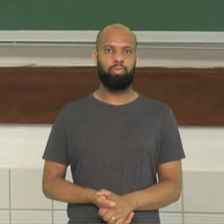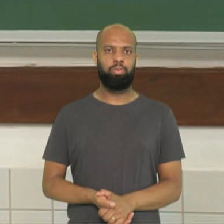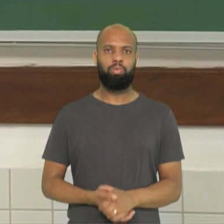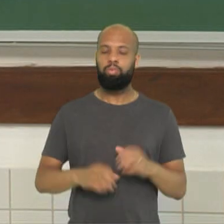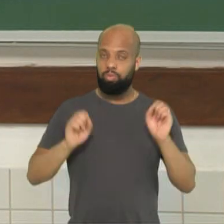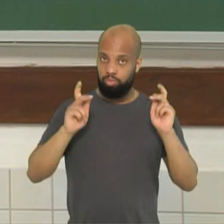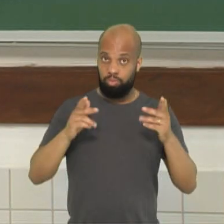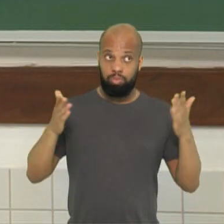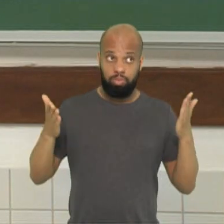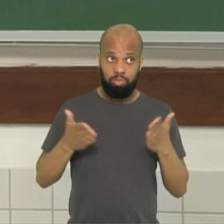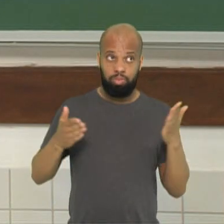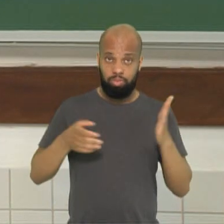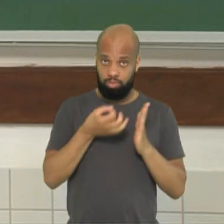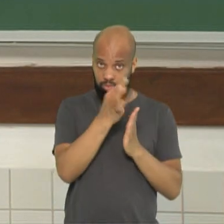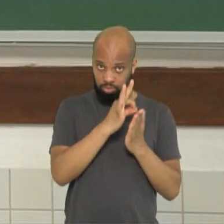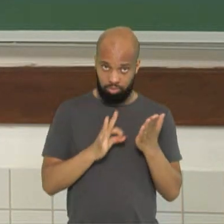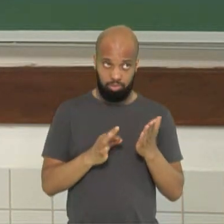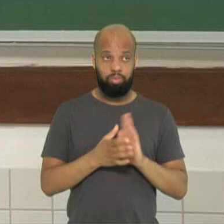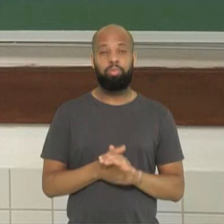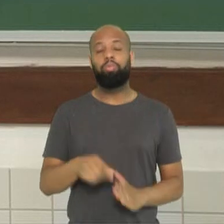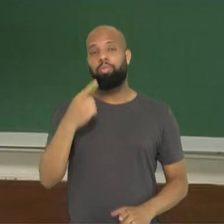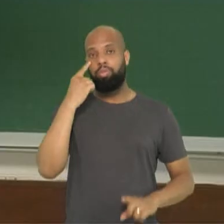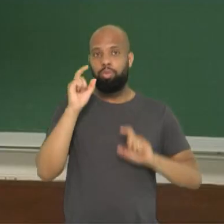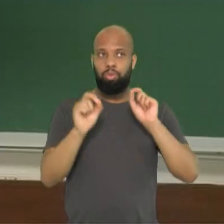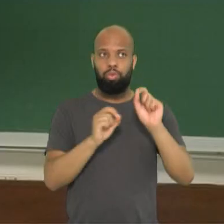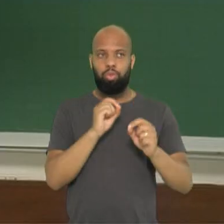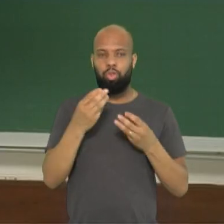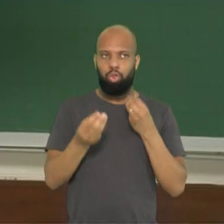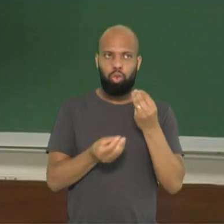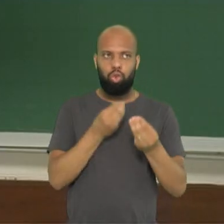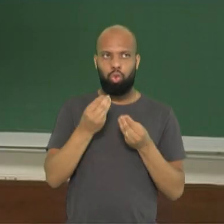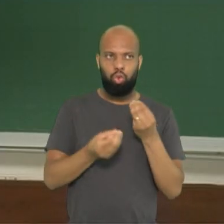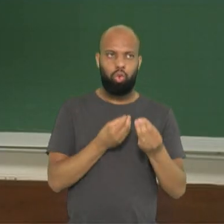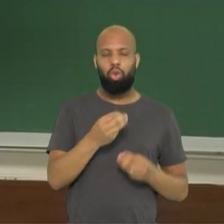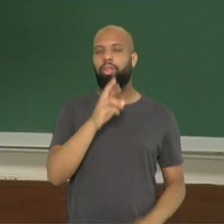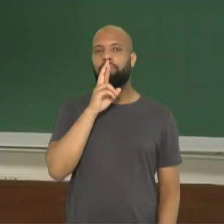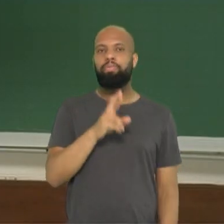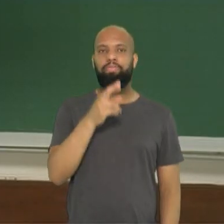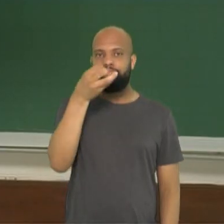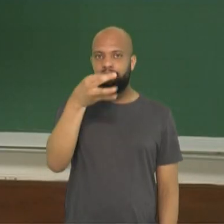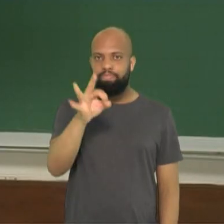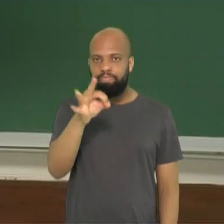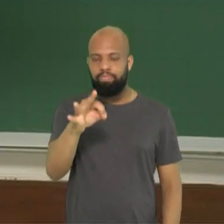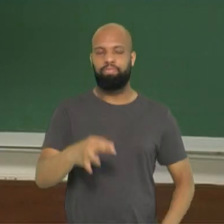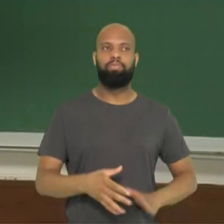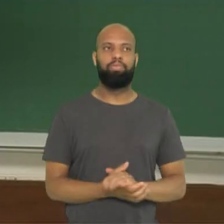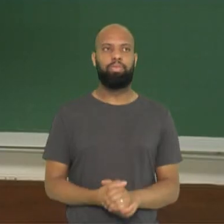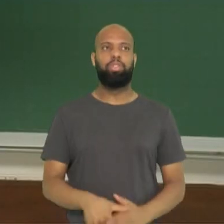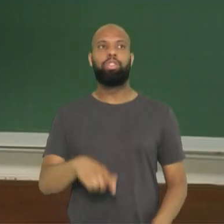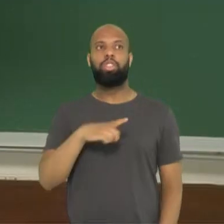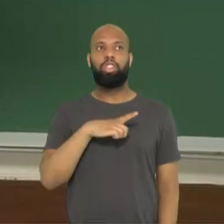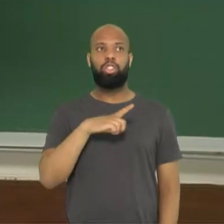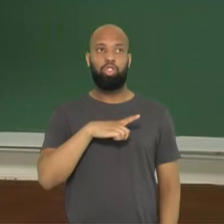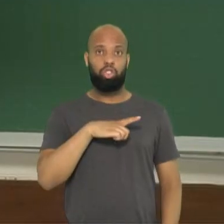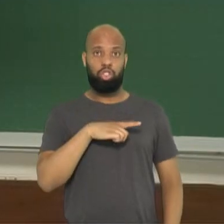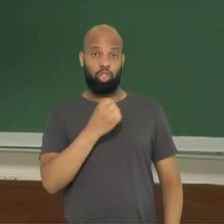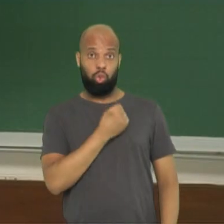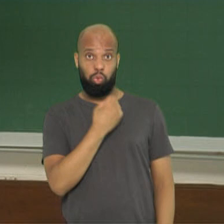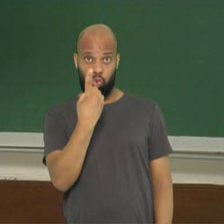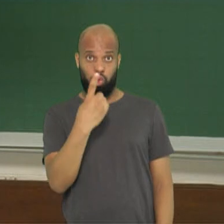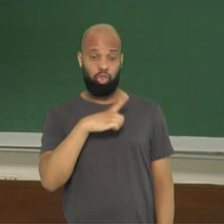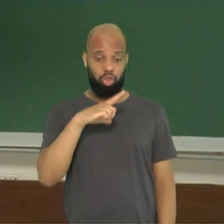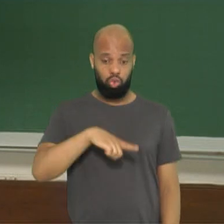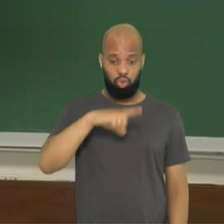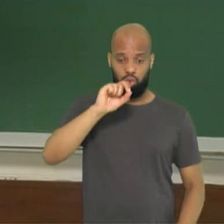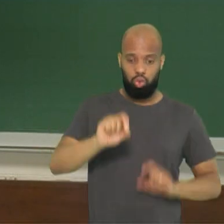Muito bem, vamos a corrigir? Vamos ver aqui então como que ficaram as nossas respostas? Então você tinha que escolher a opção